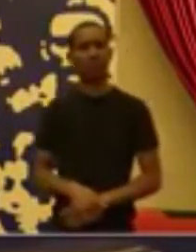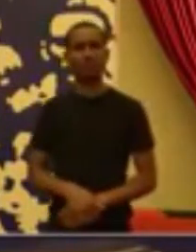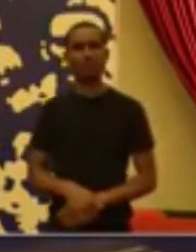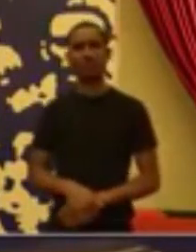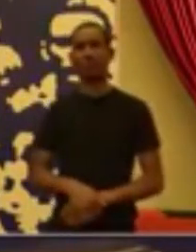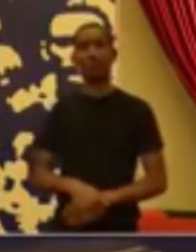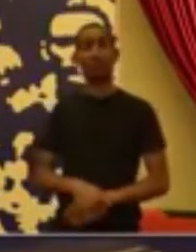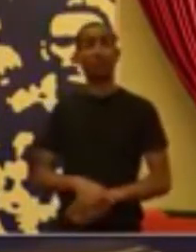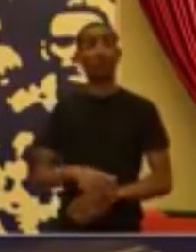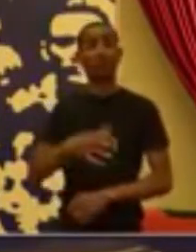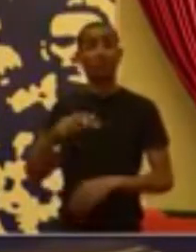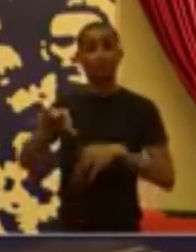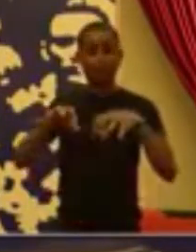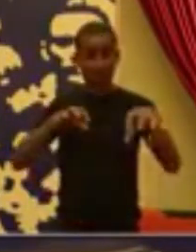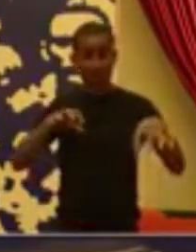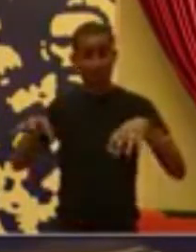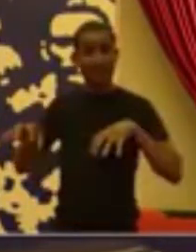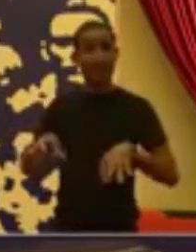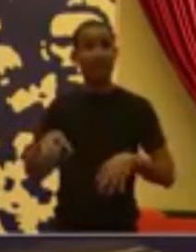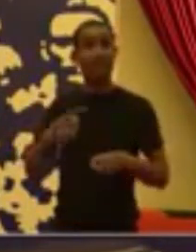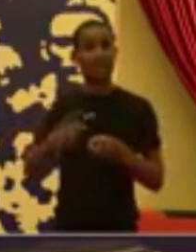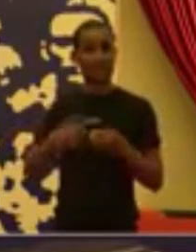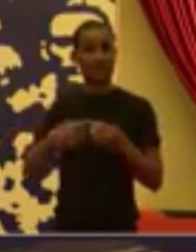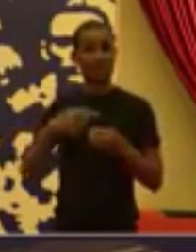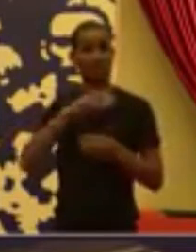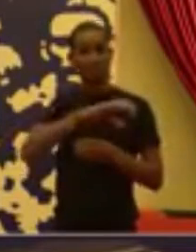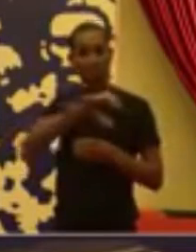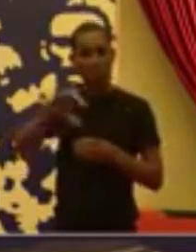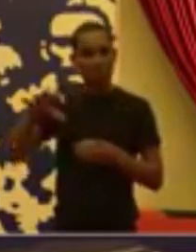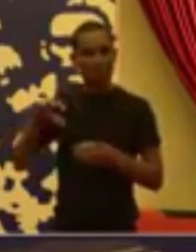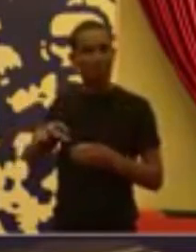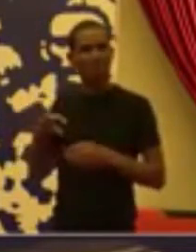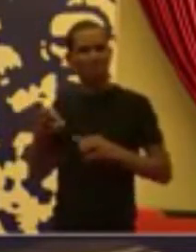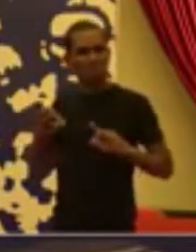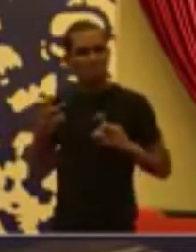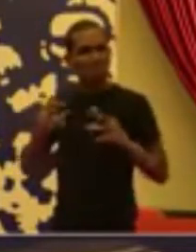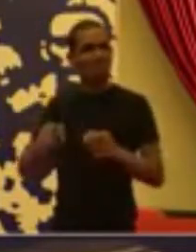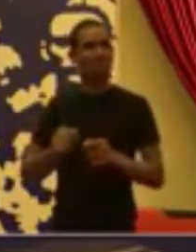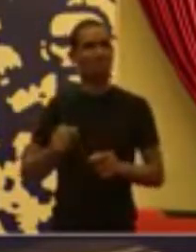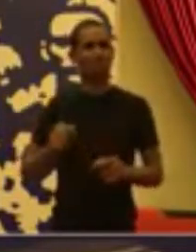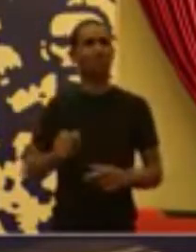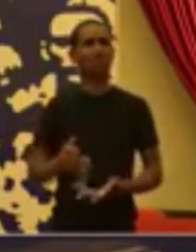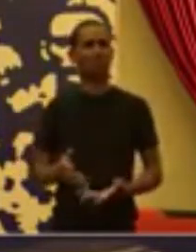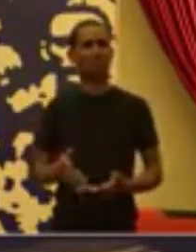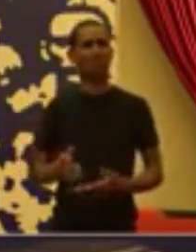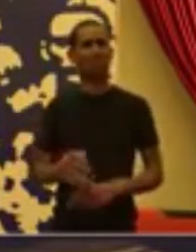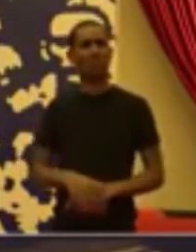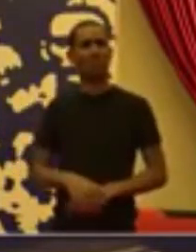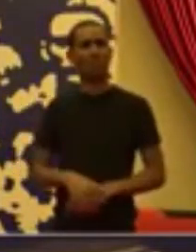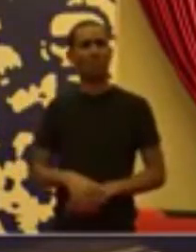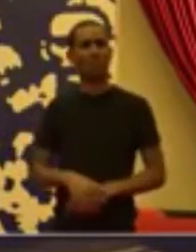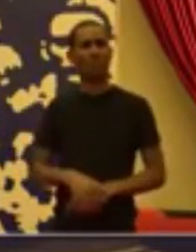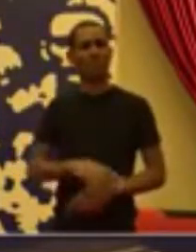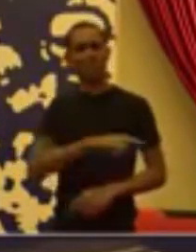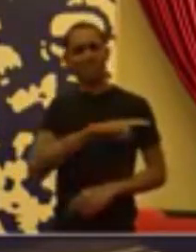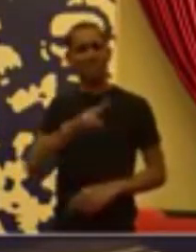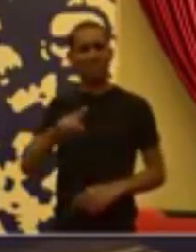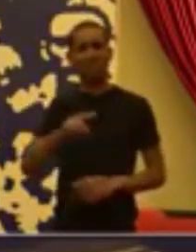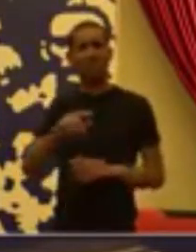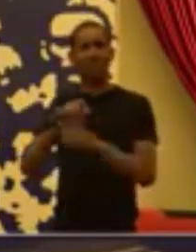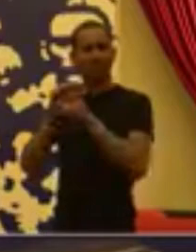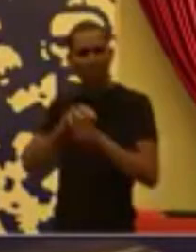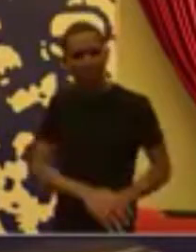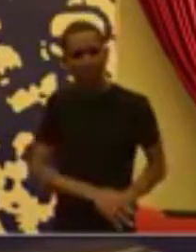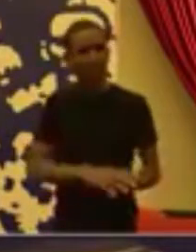As periferias das nossas cidades estão confrontando, estão absolutamente dominadas pelo